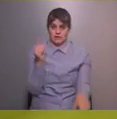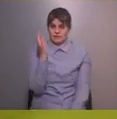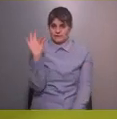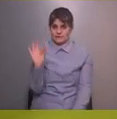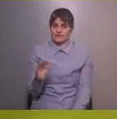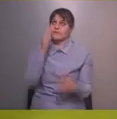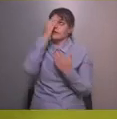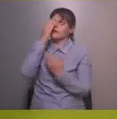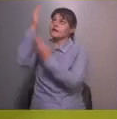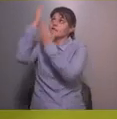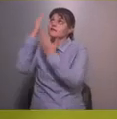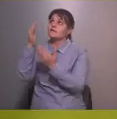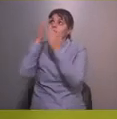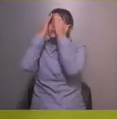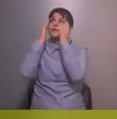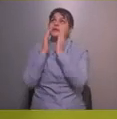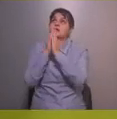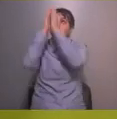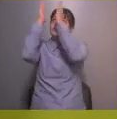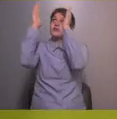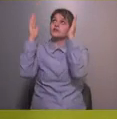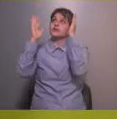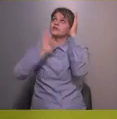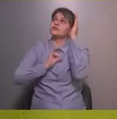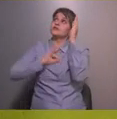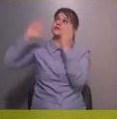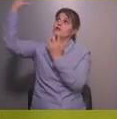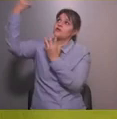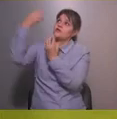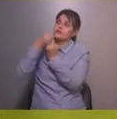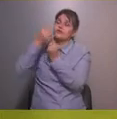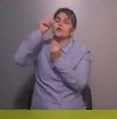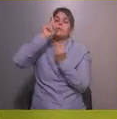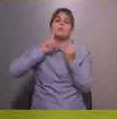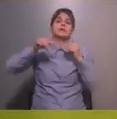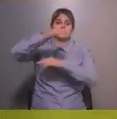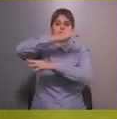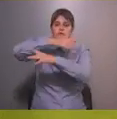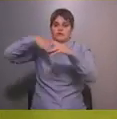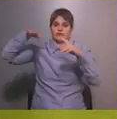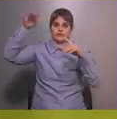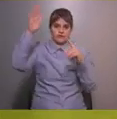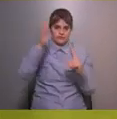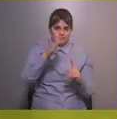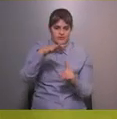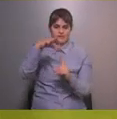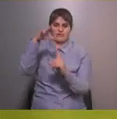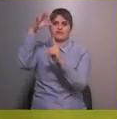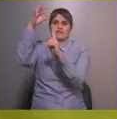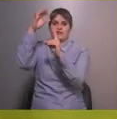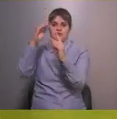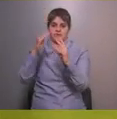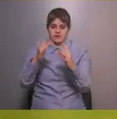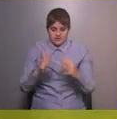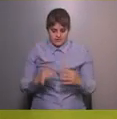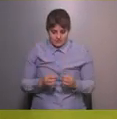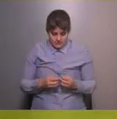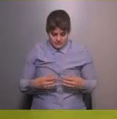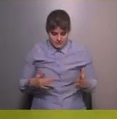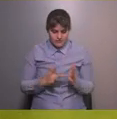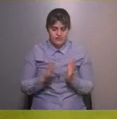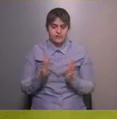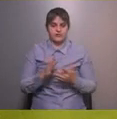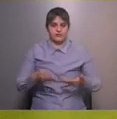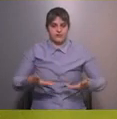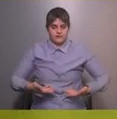Je vous salue, Marie, pleine de grâce. Le Seigneur est avec vous. Vous êtes bénie entre toutes les femmes. Et Jésus, le fruit